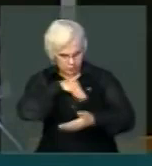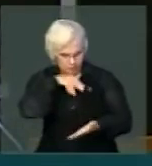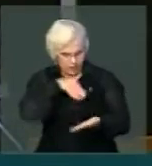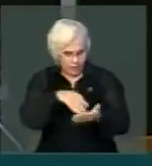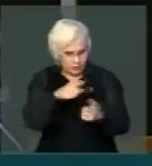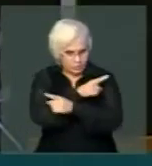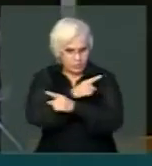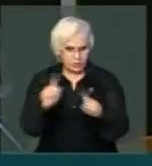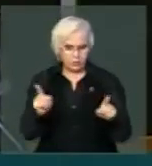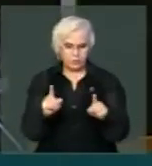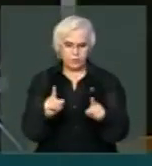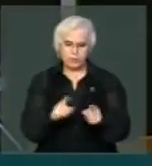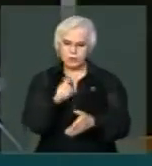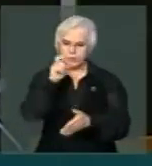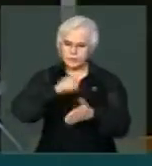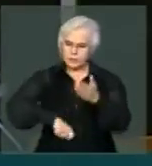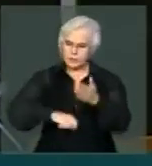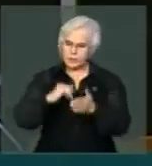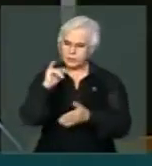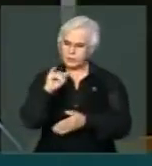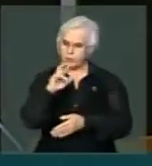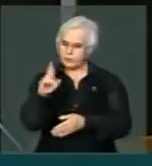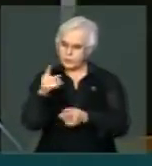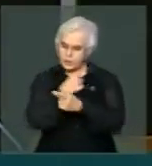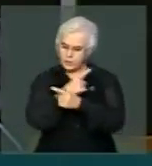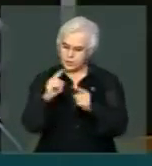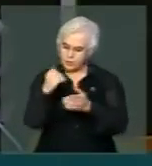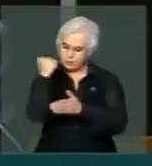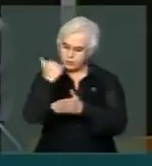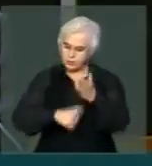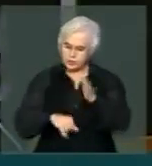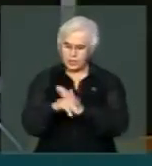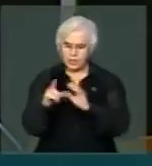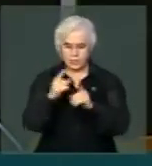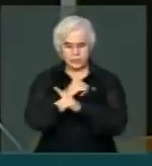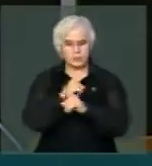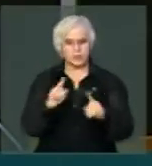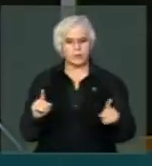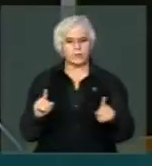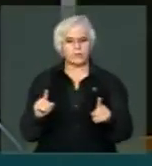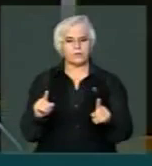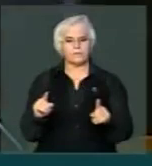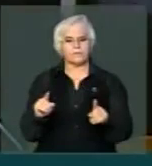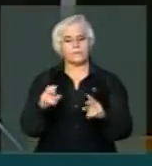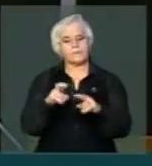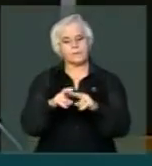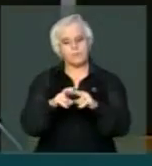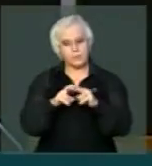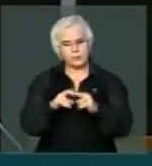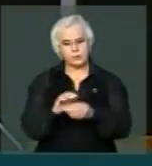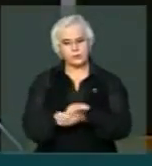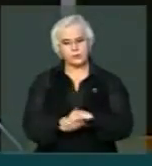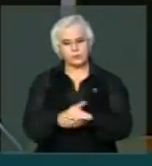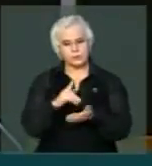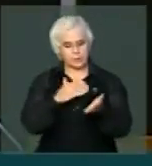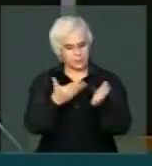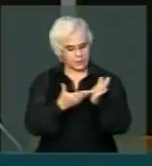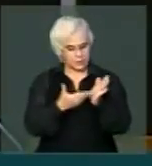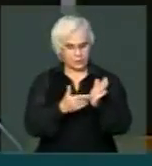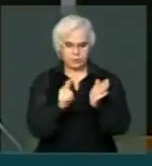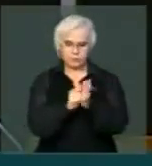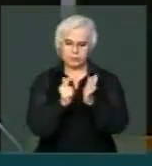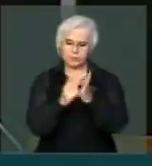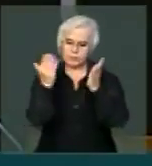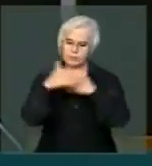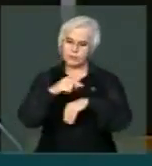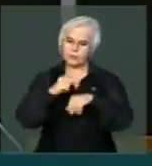assalariado, não do imposto de renda e não imposto do consumo, senhor presidente. Por isso, está aqui o nosso